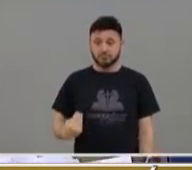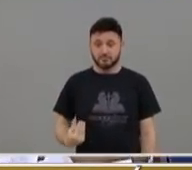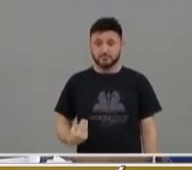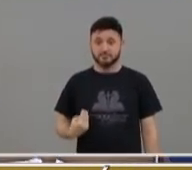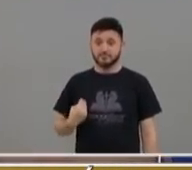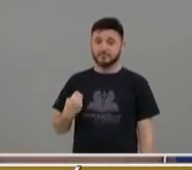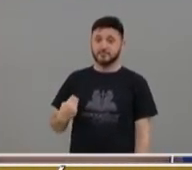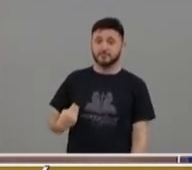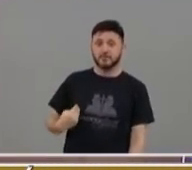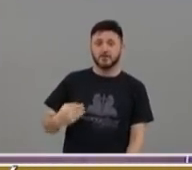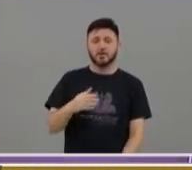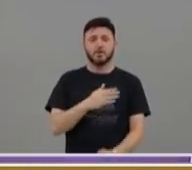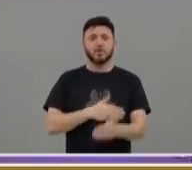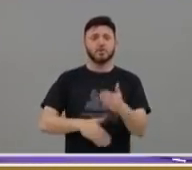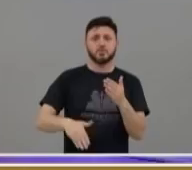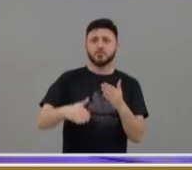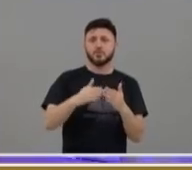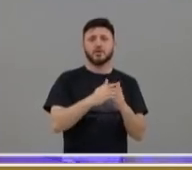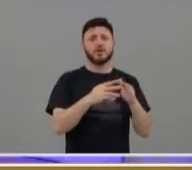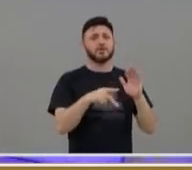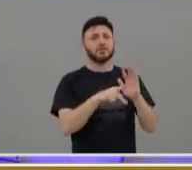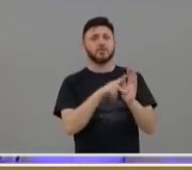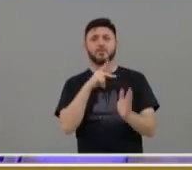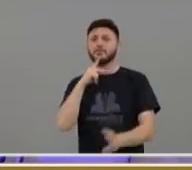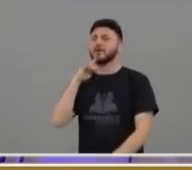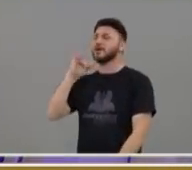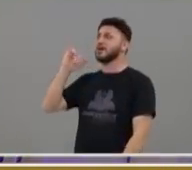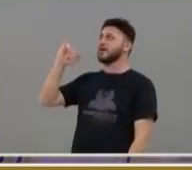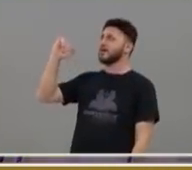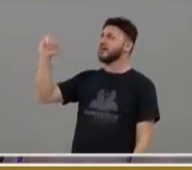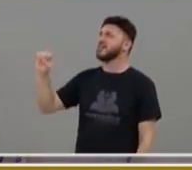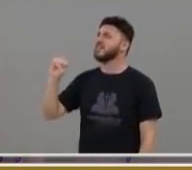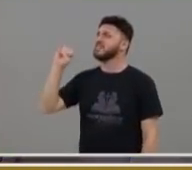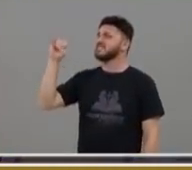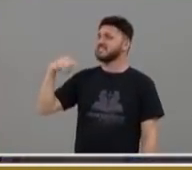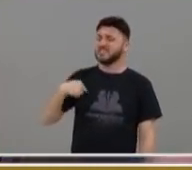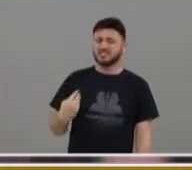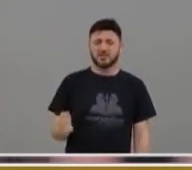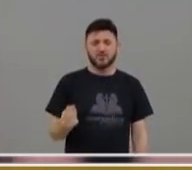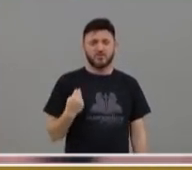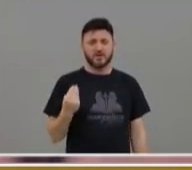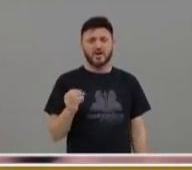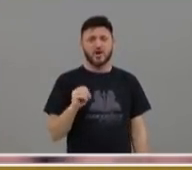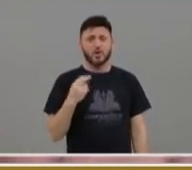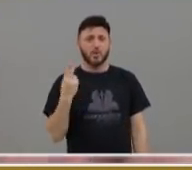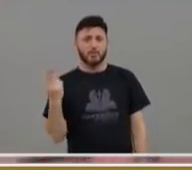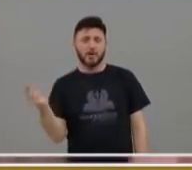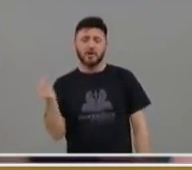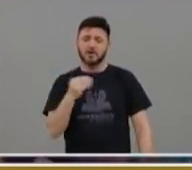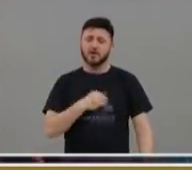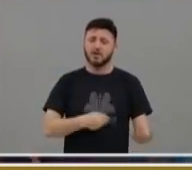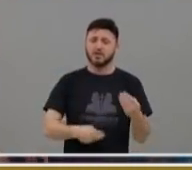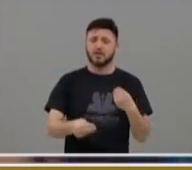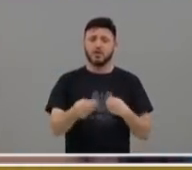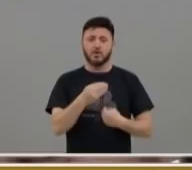vida. Tudo é do Pai, tudo é do Pai, se sou fraco e